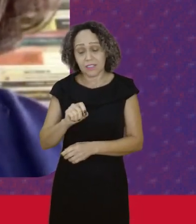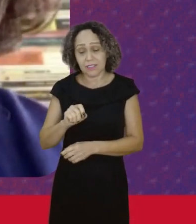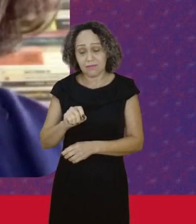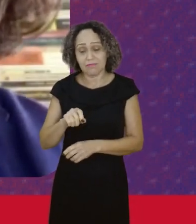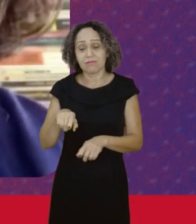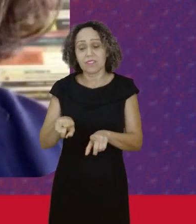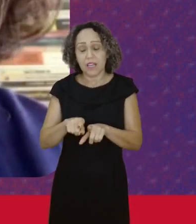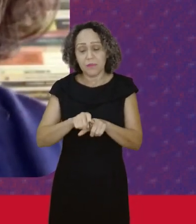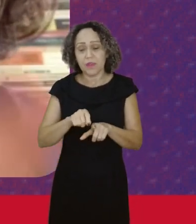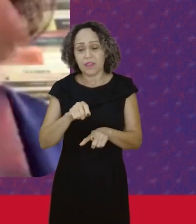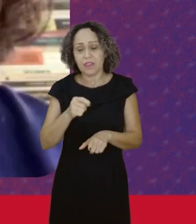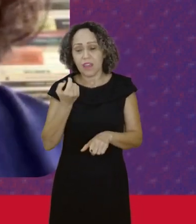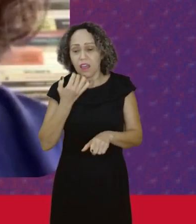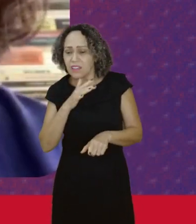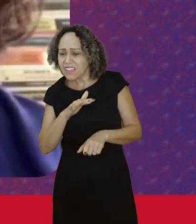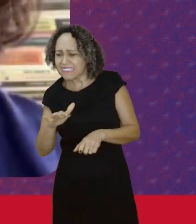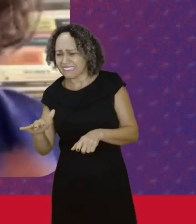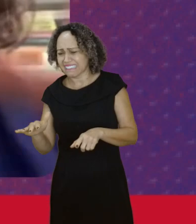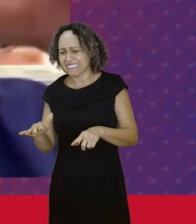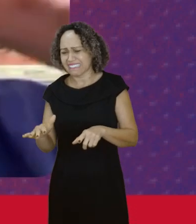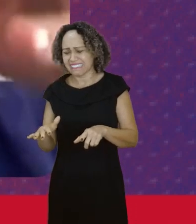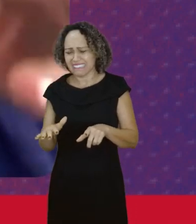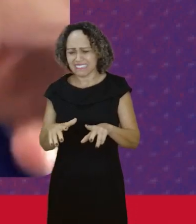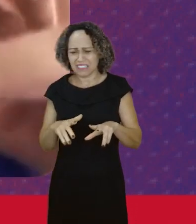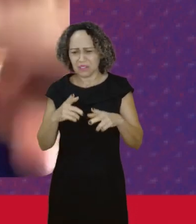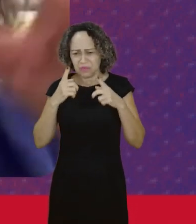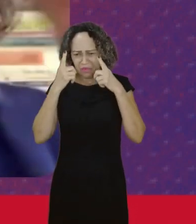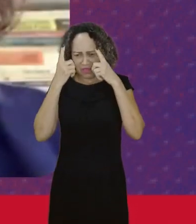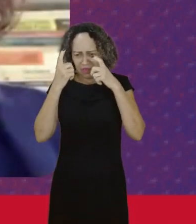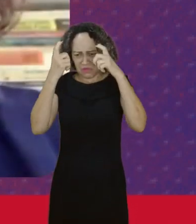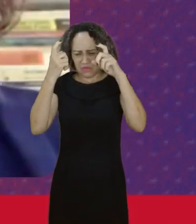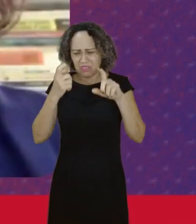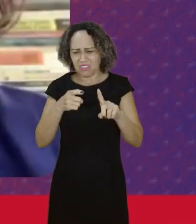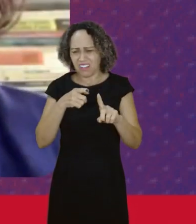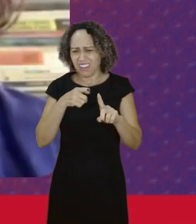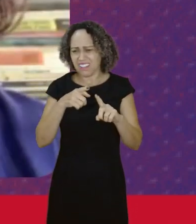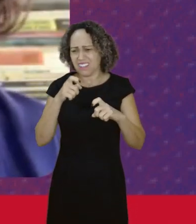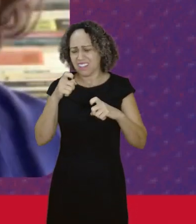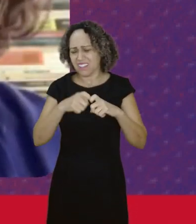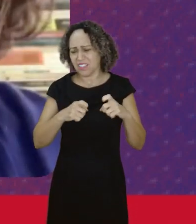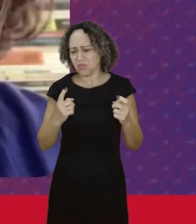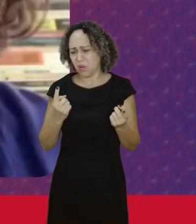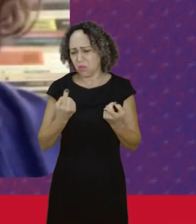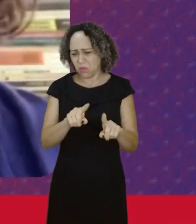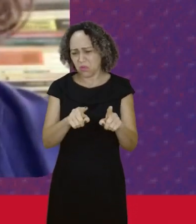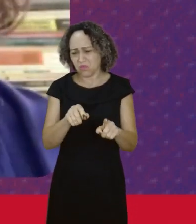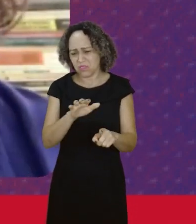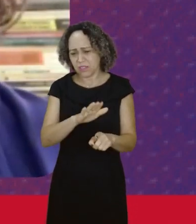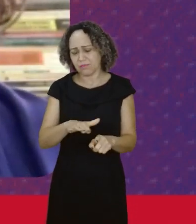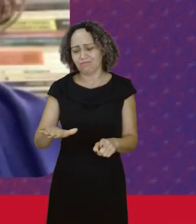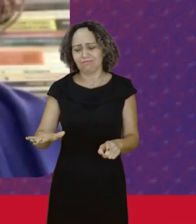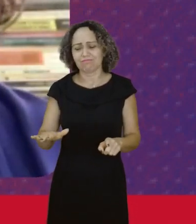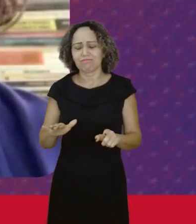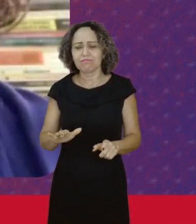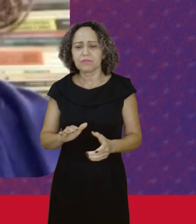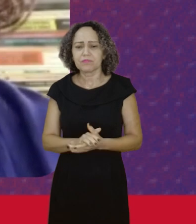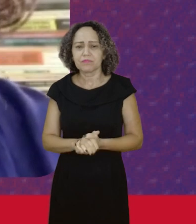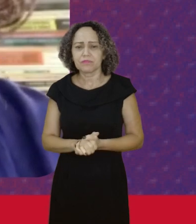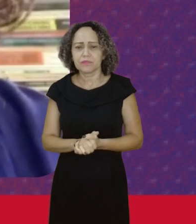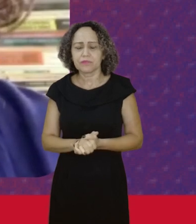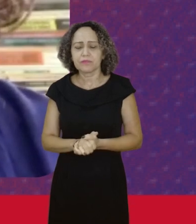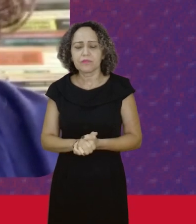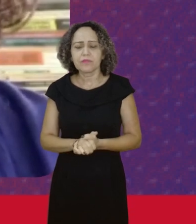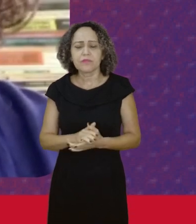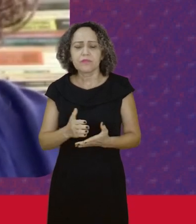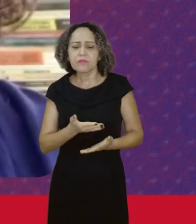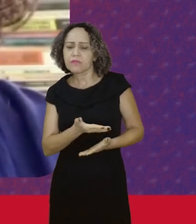violência sexual. Então, esta compreensão mais global do problema faz com que nós